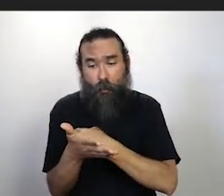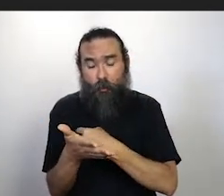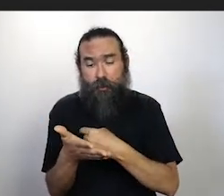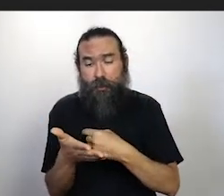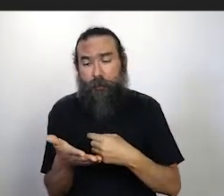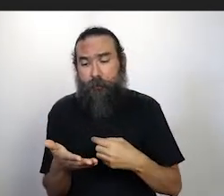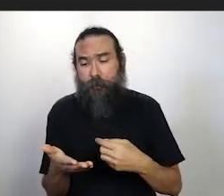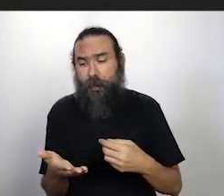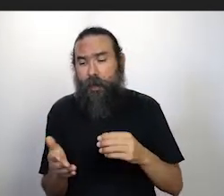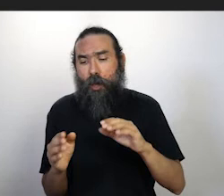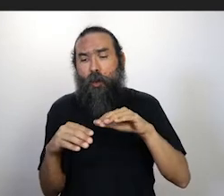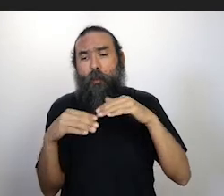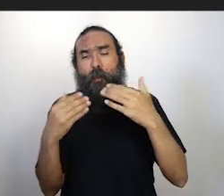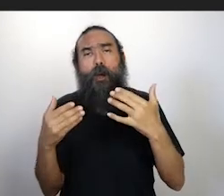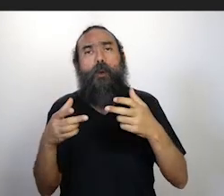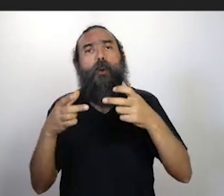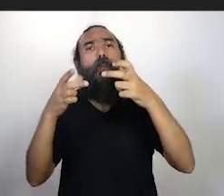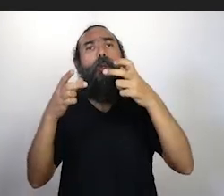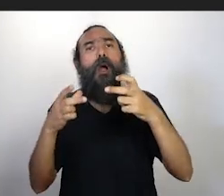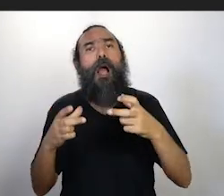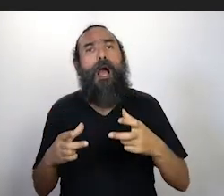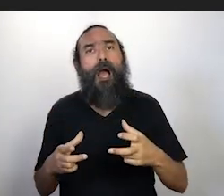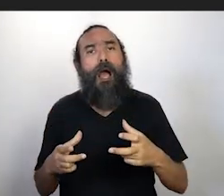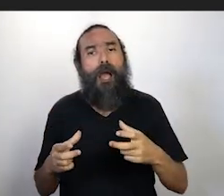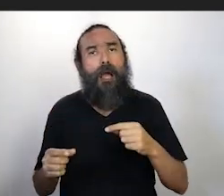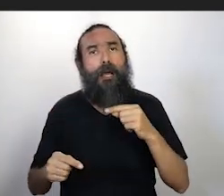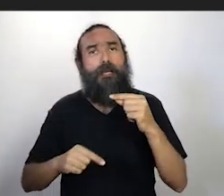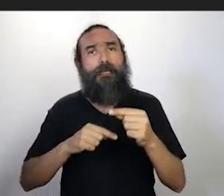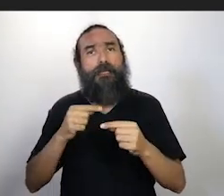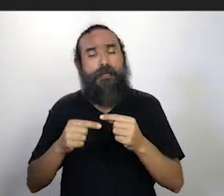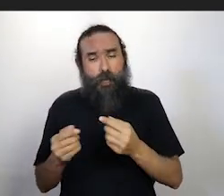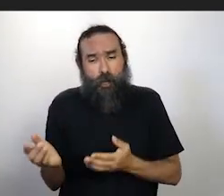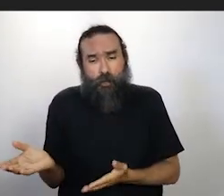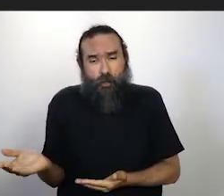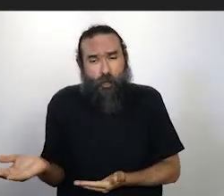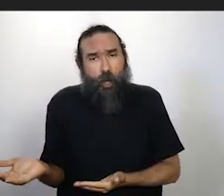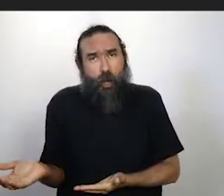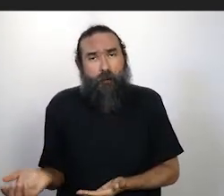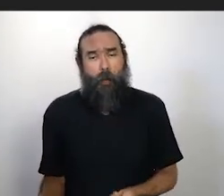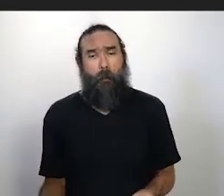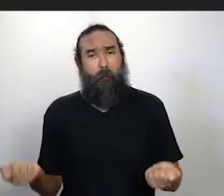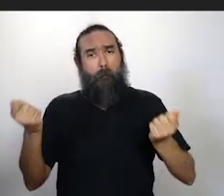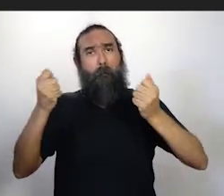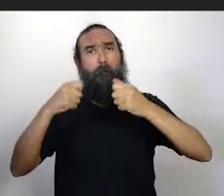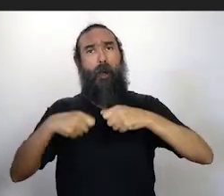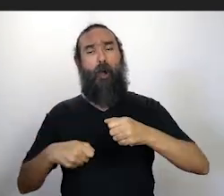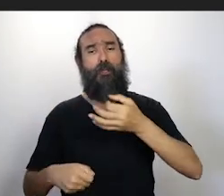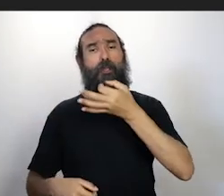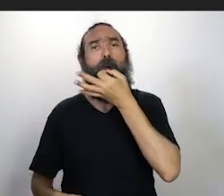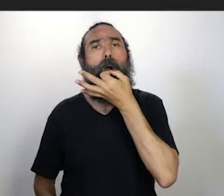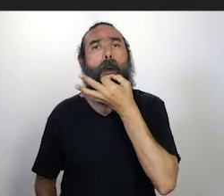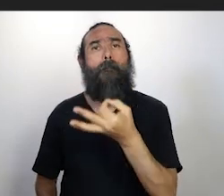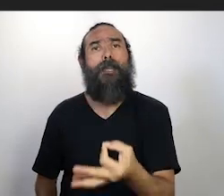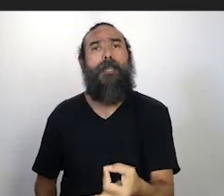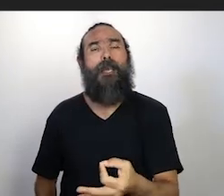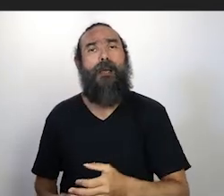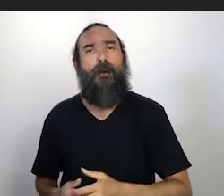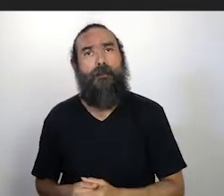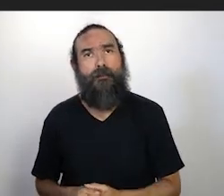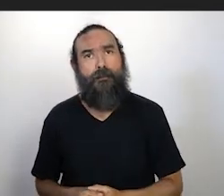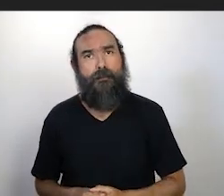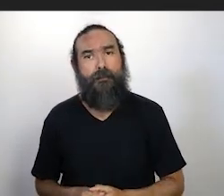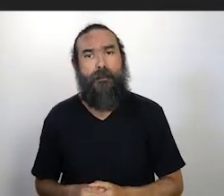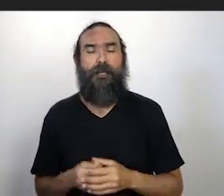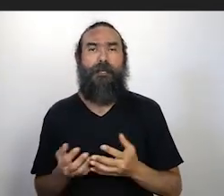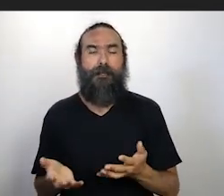pergunta e compartilha a pergunta. Qual o lugar de fala de nós, jovem? Bem, eu acredito que,